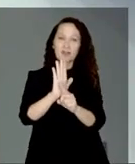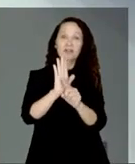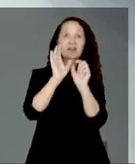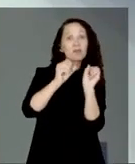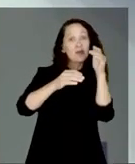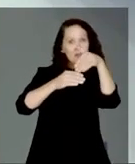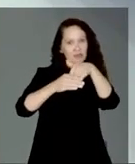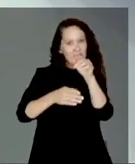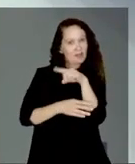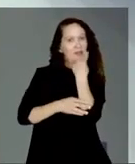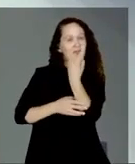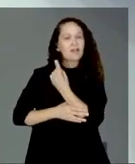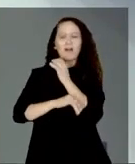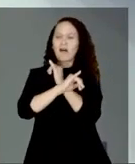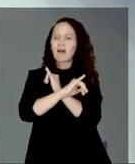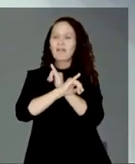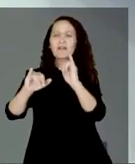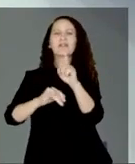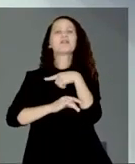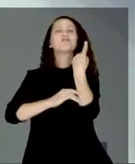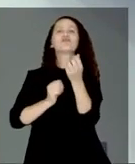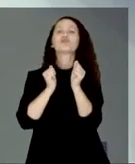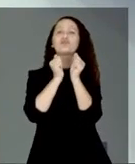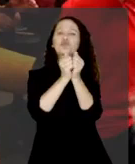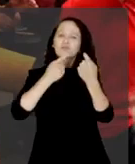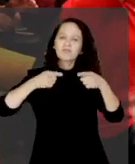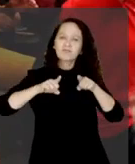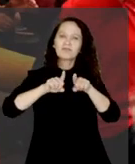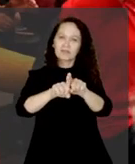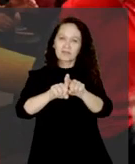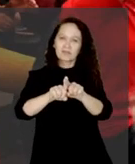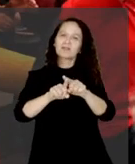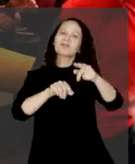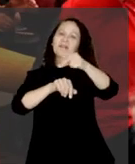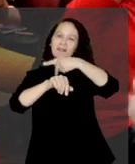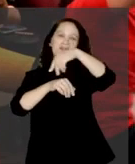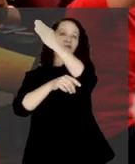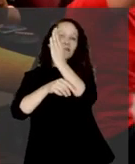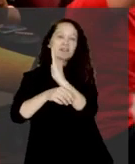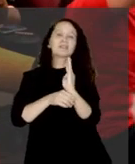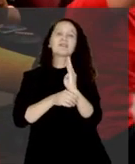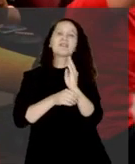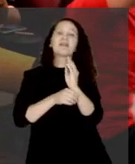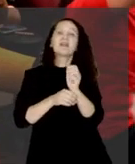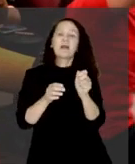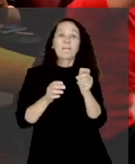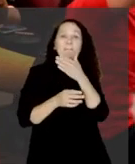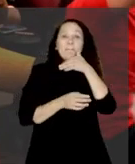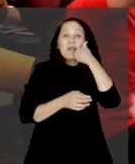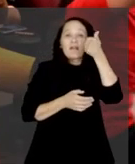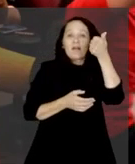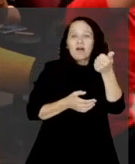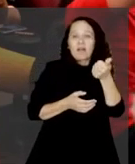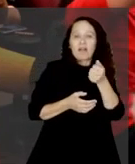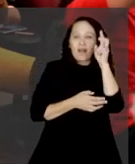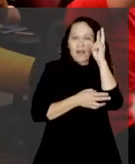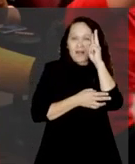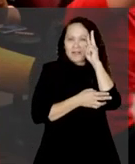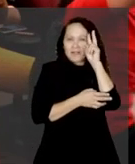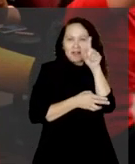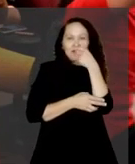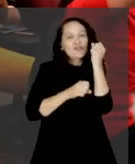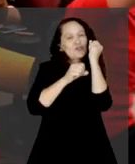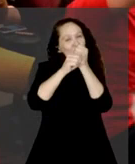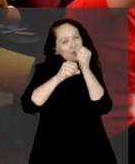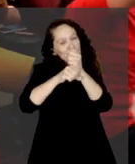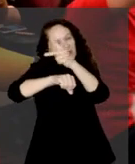E nós, foi preciso ele perder para dar mais valor. E eu acho que esse sentimento está começando a